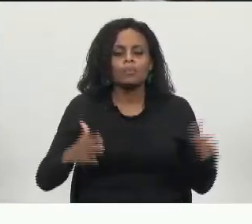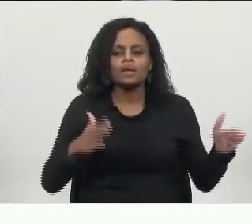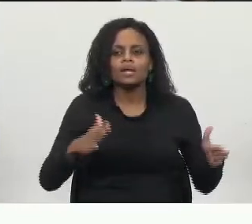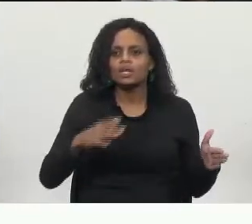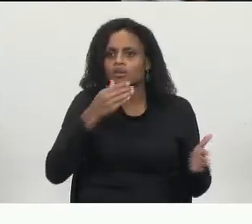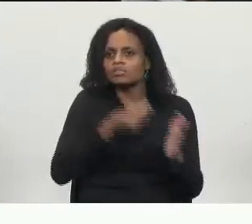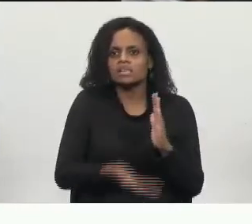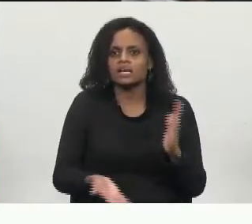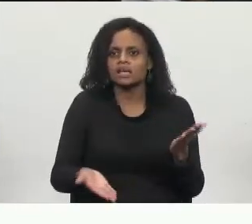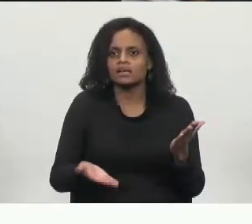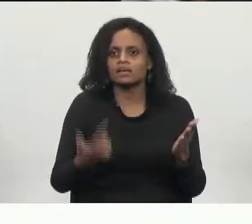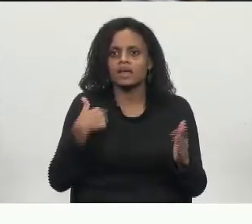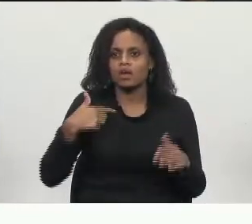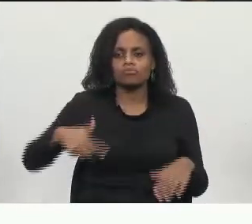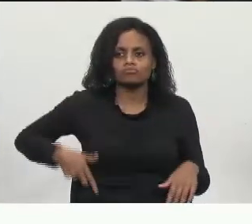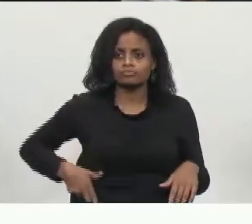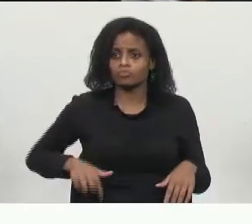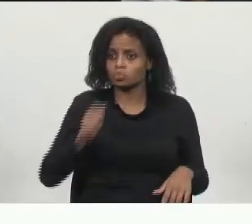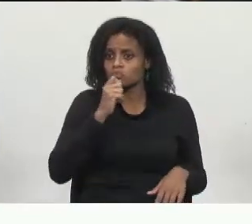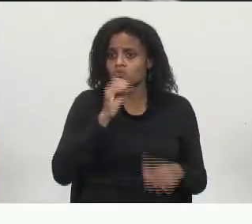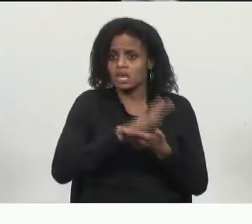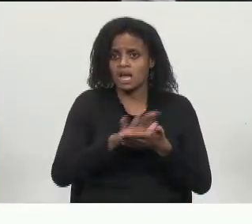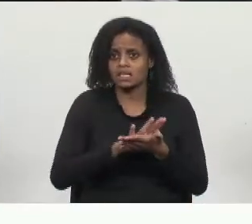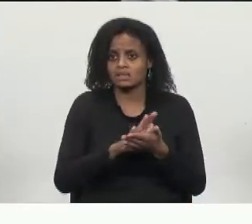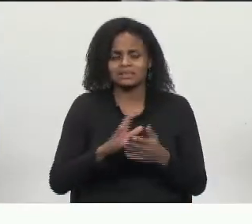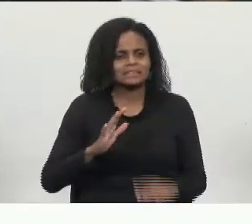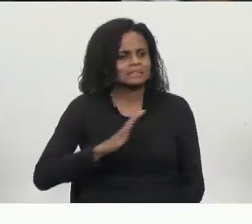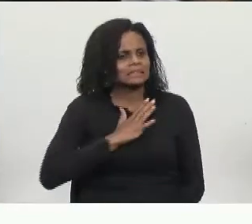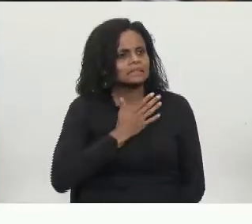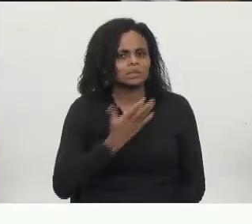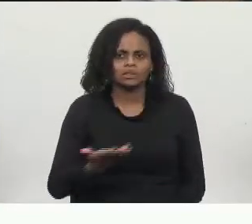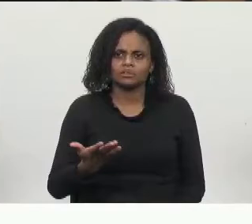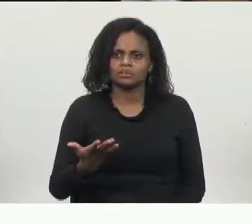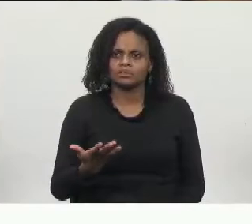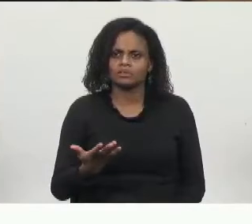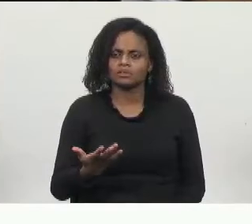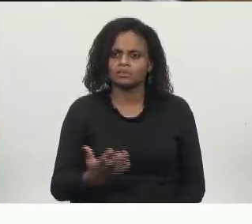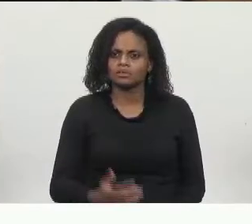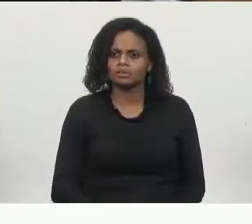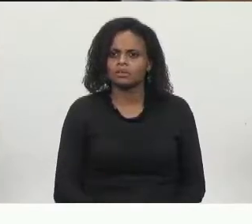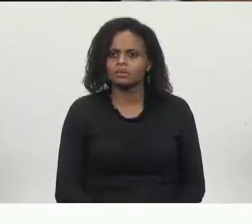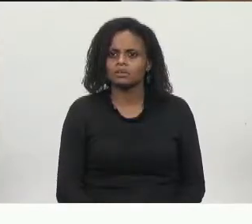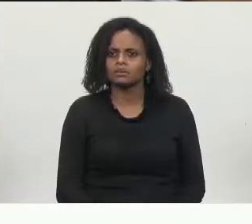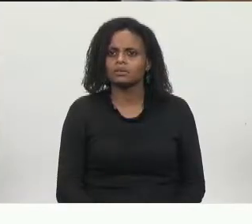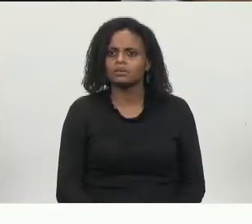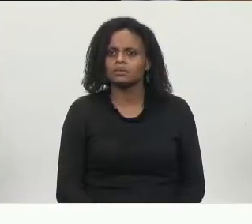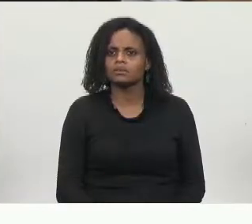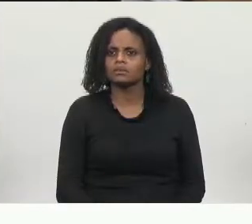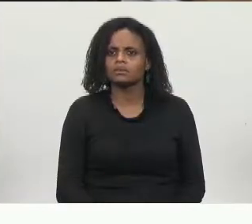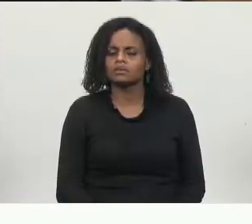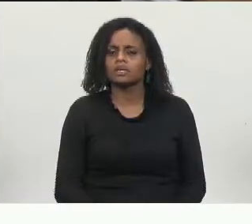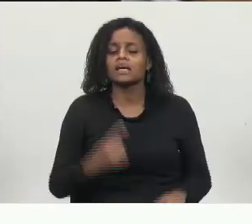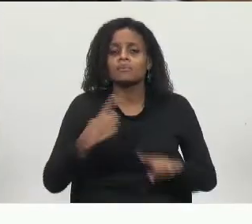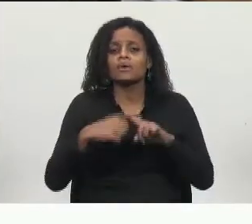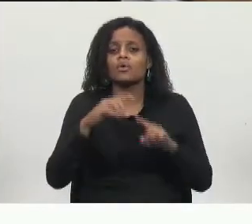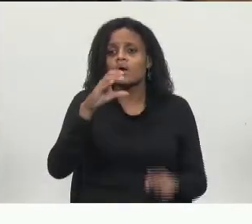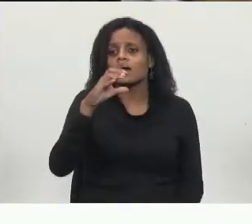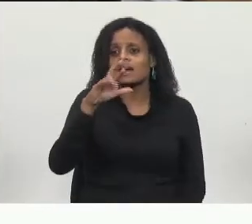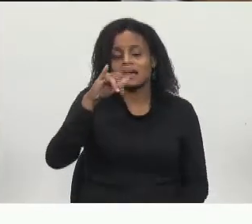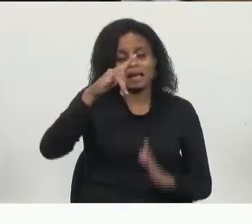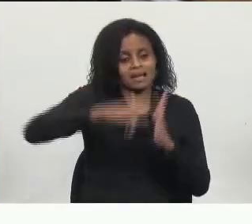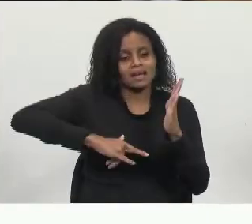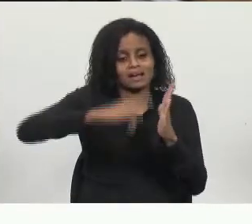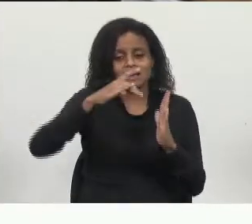e andava desarmado, era horrível andar desarmado. E eu tive que andar desarmado um tempo, porque deu problema no meu CRAF.